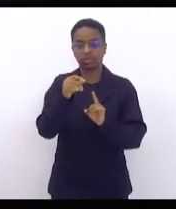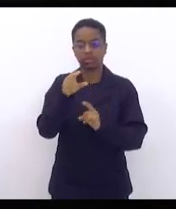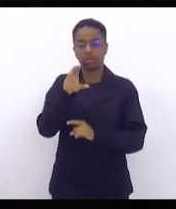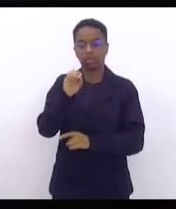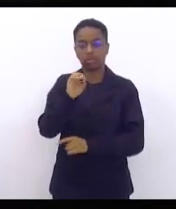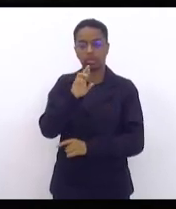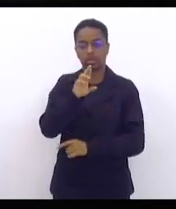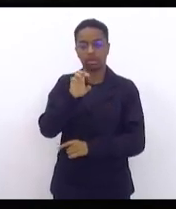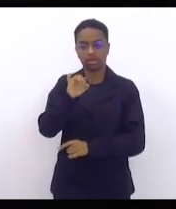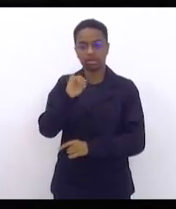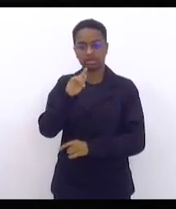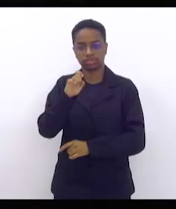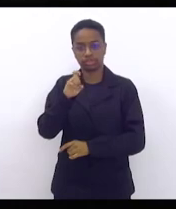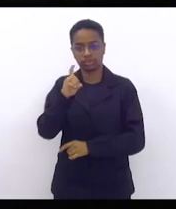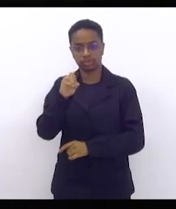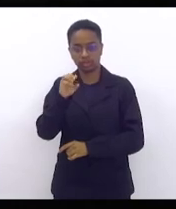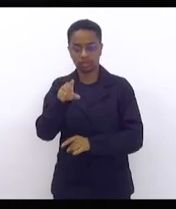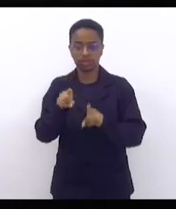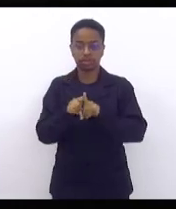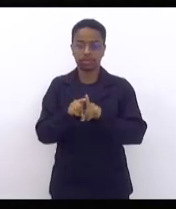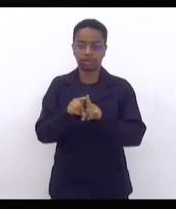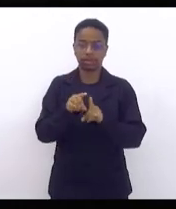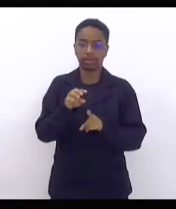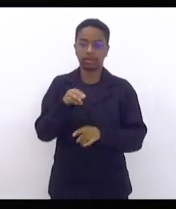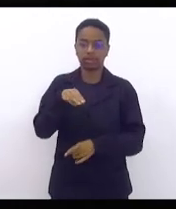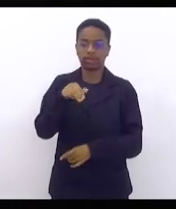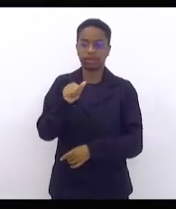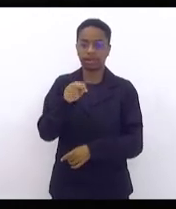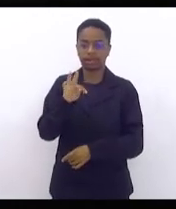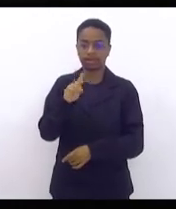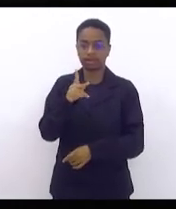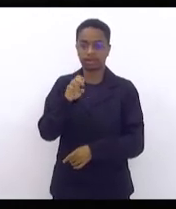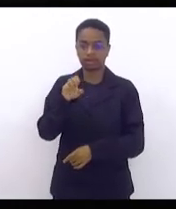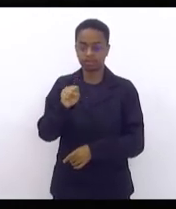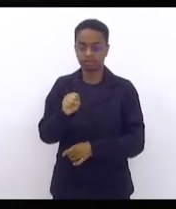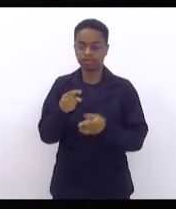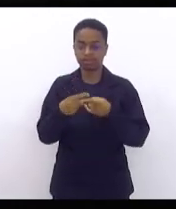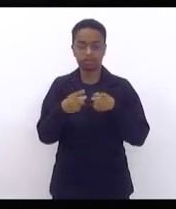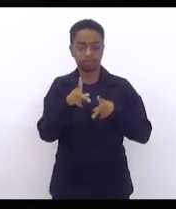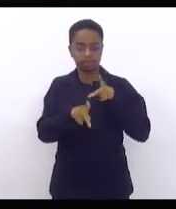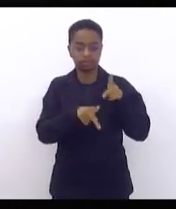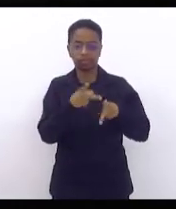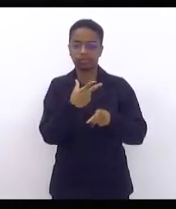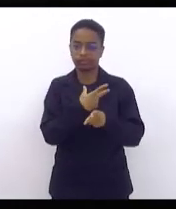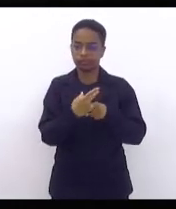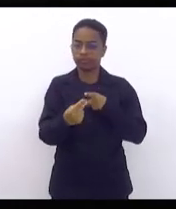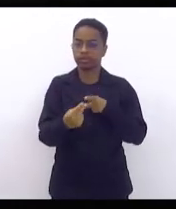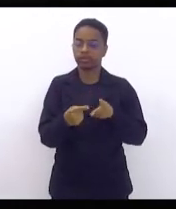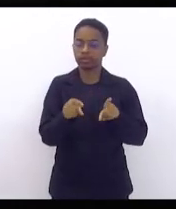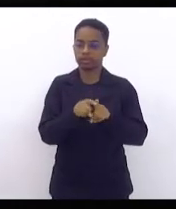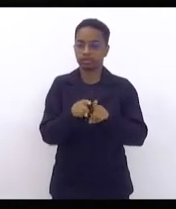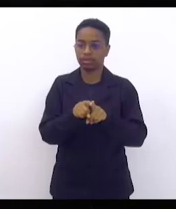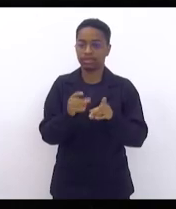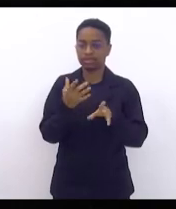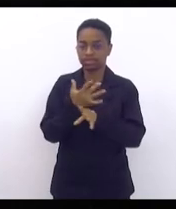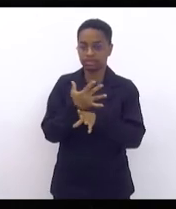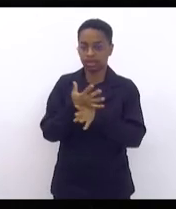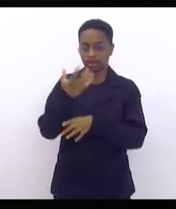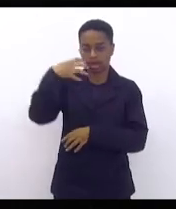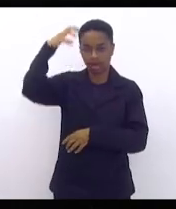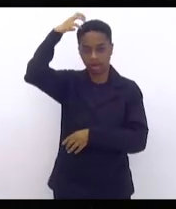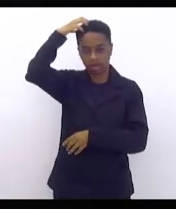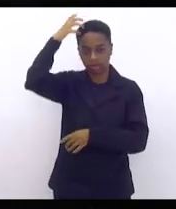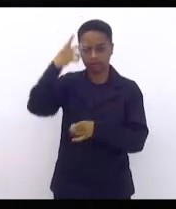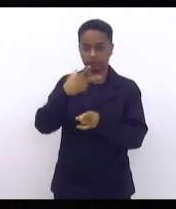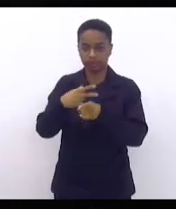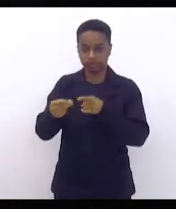do tabelião Dr Matheus ganha a população do parque Mambucaba ganha a cidade de